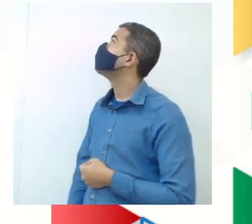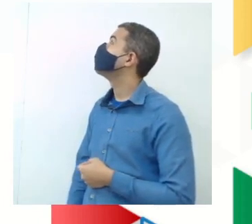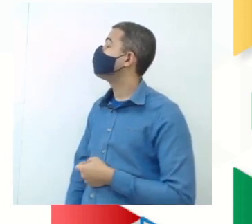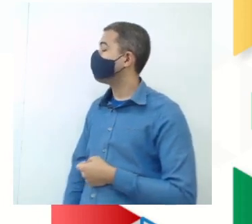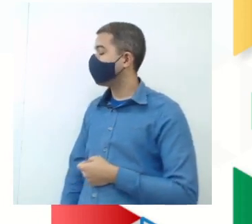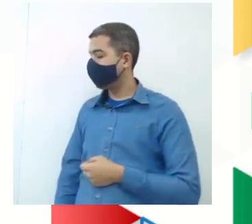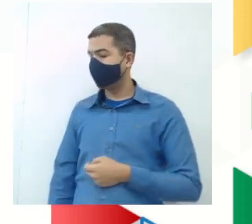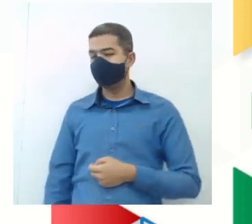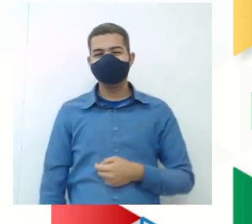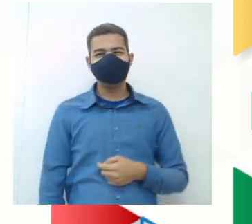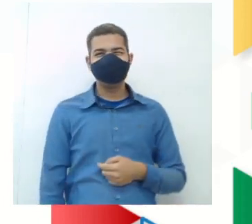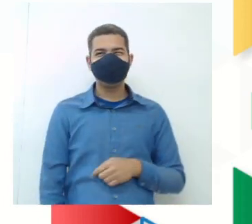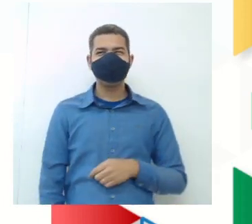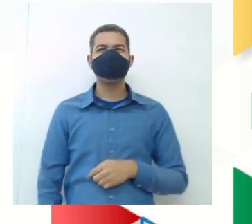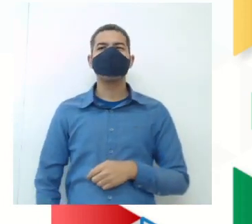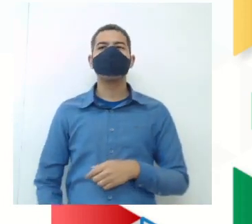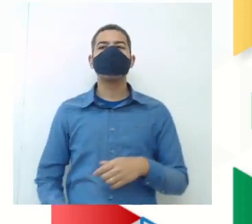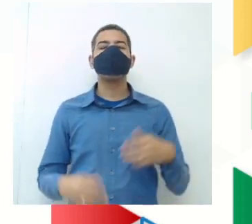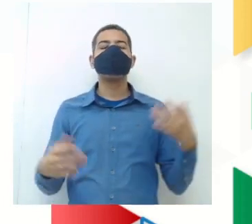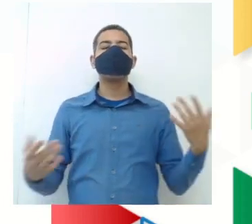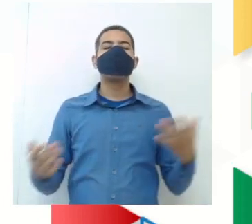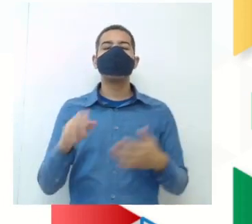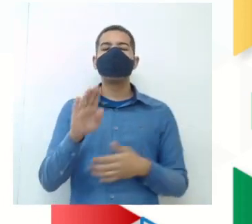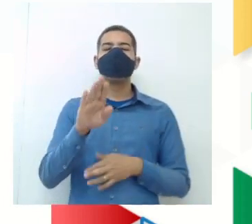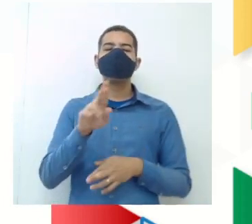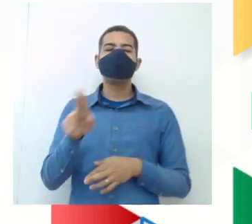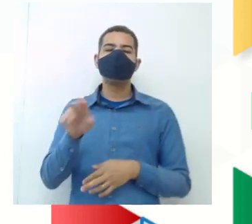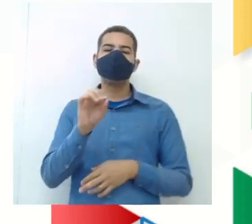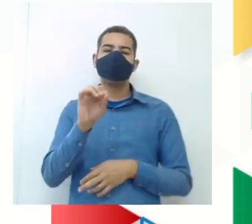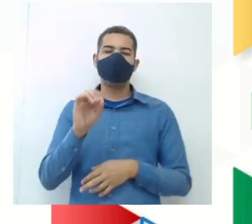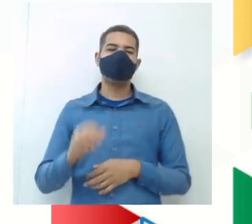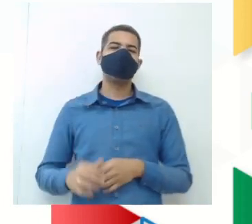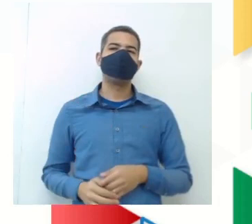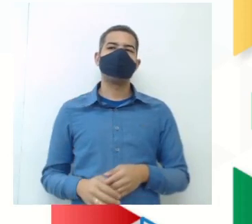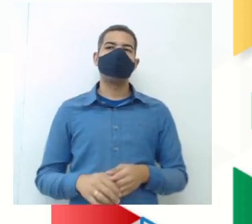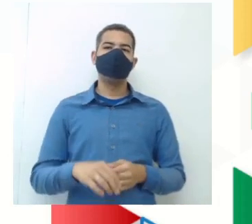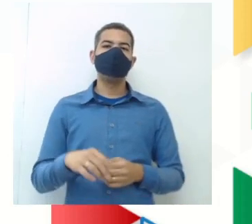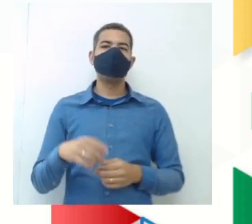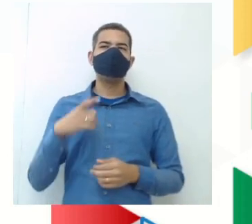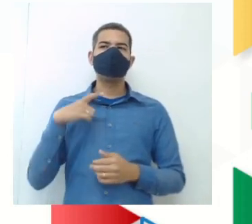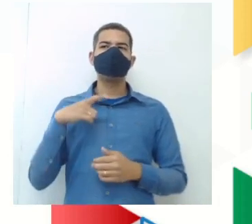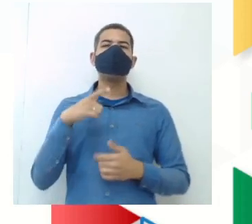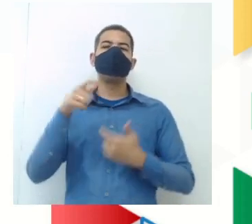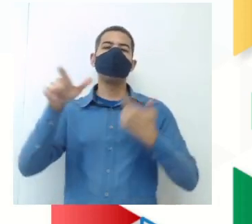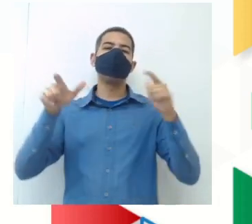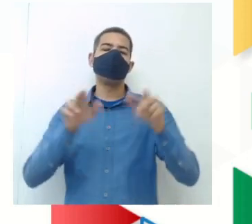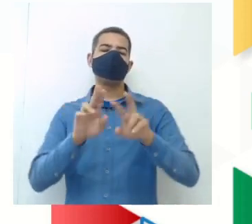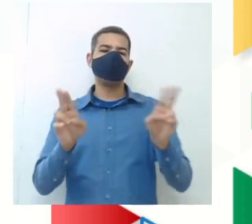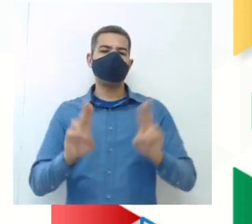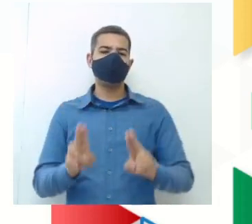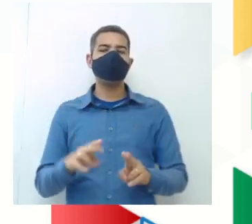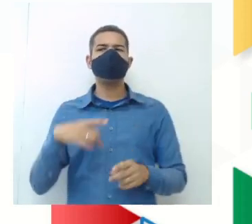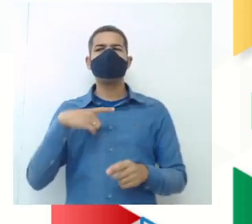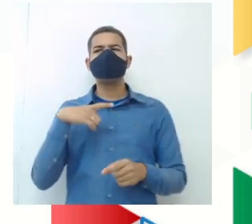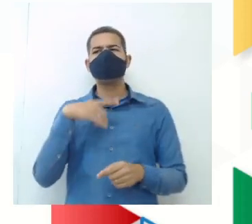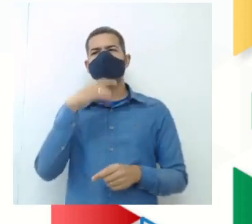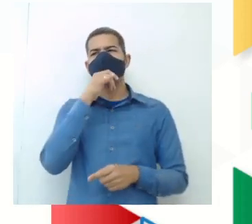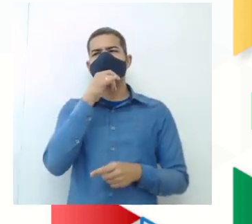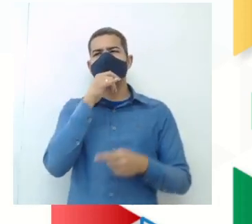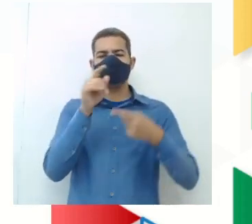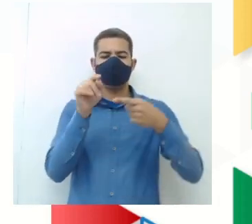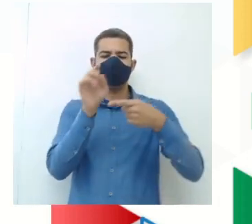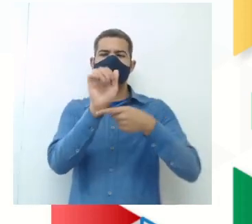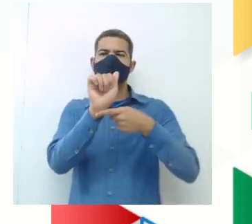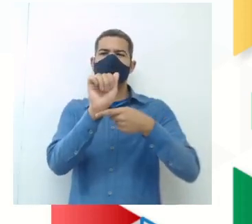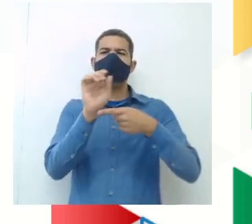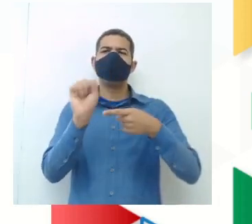zero. Mas, professor, eu posso encontrar outro nome para essas letras? Sim, você pode encontrar no lugar do